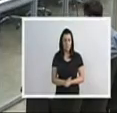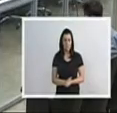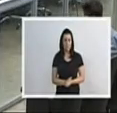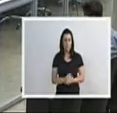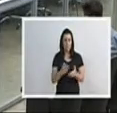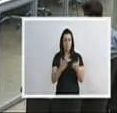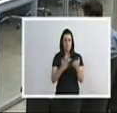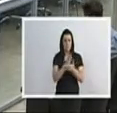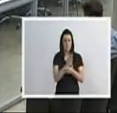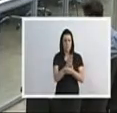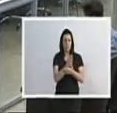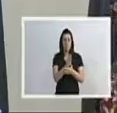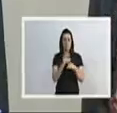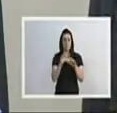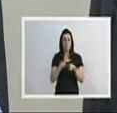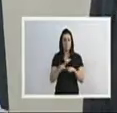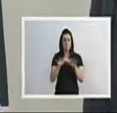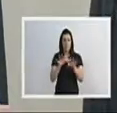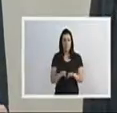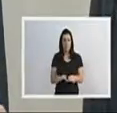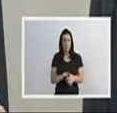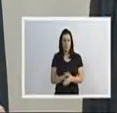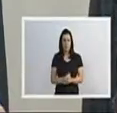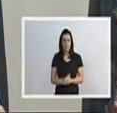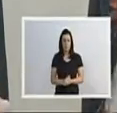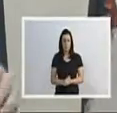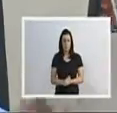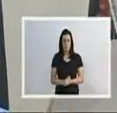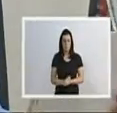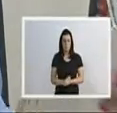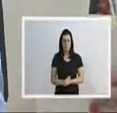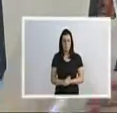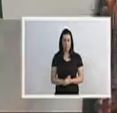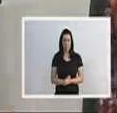Aprovado. E a redação final.